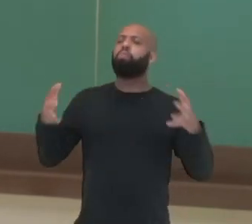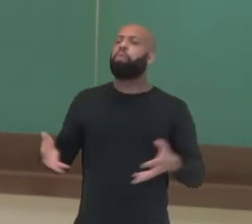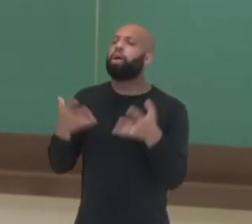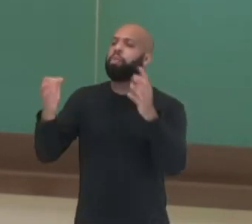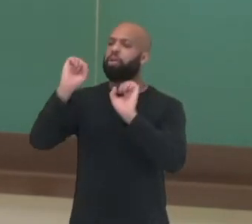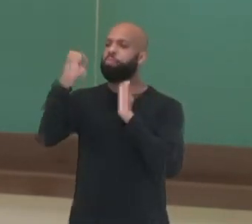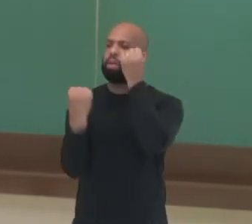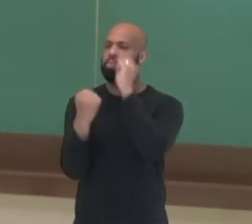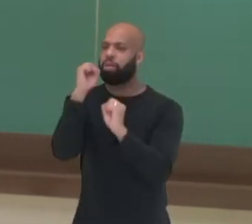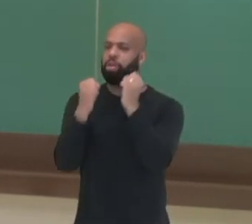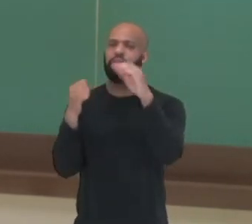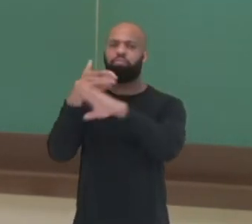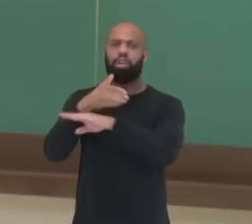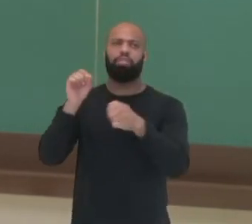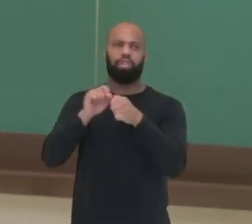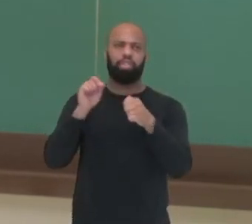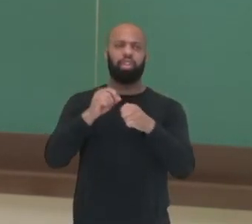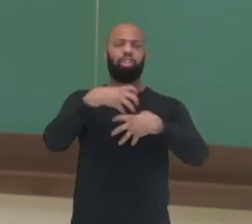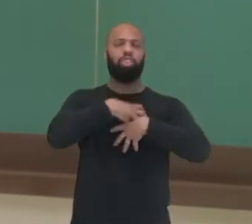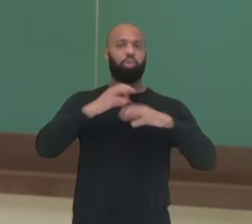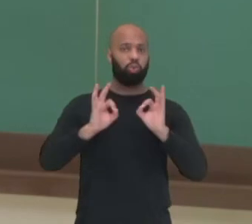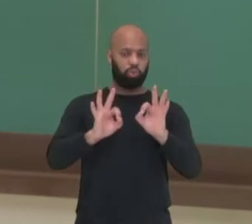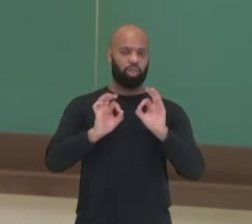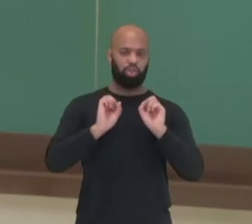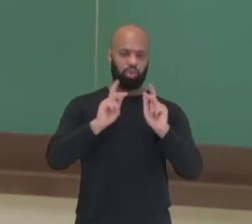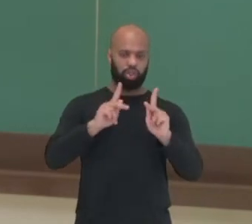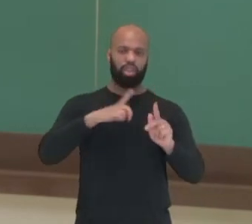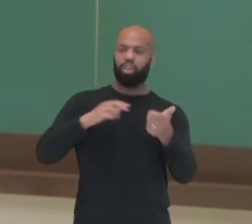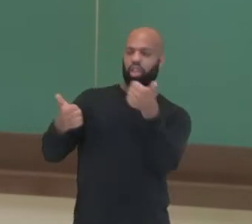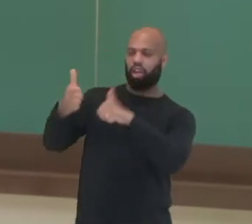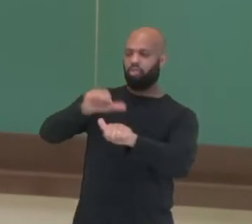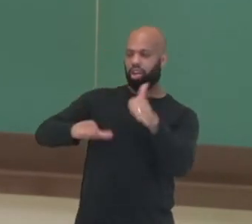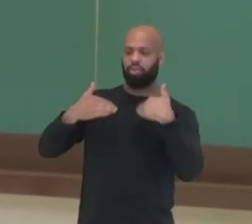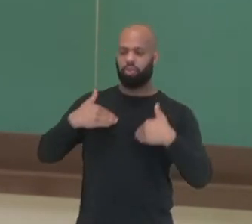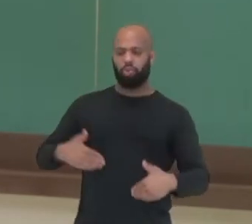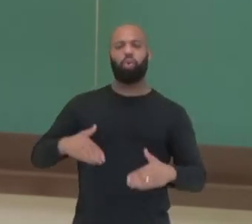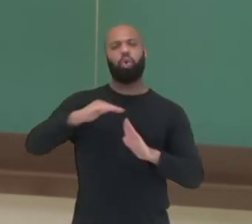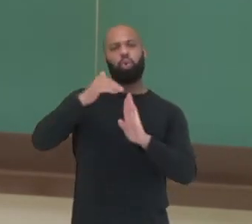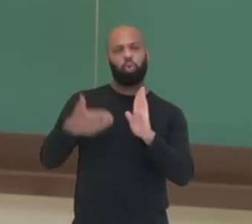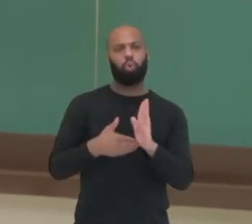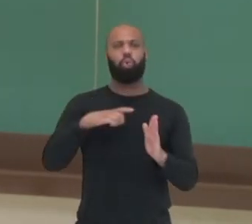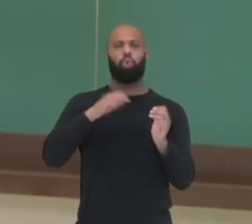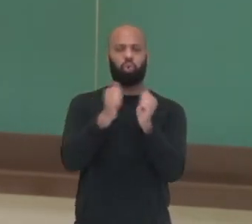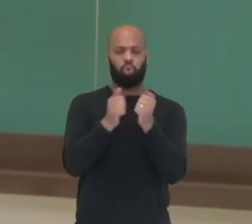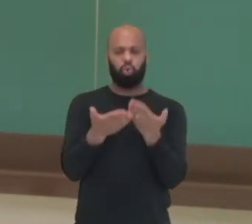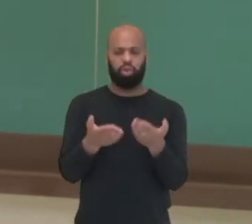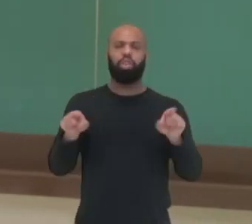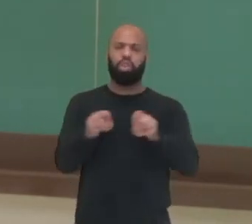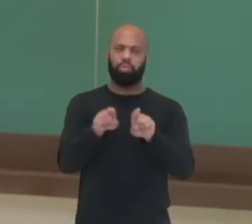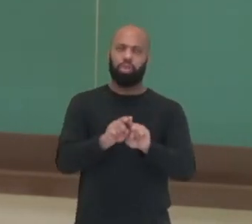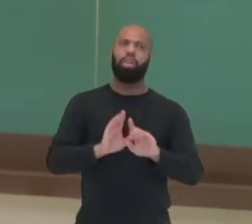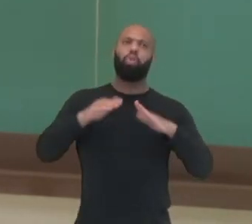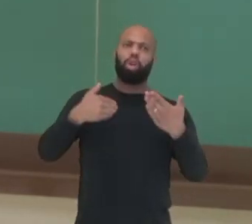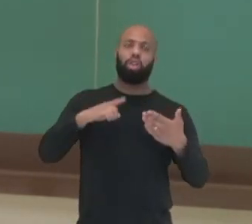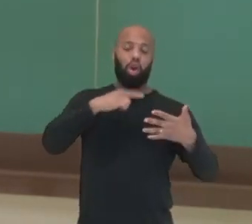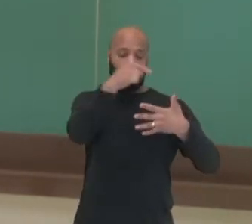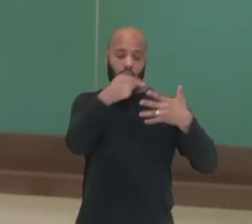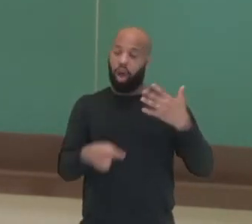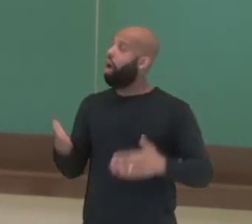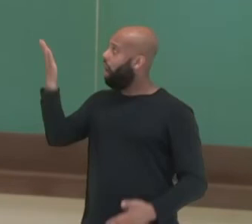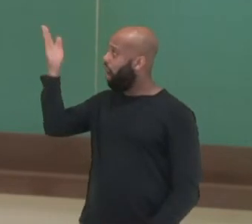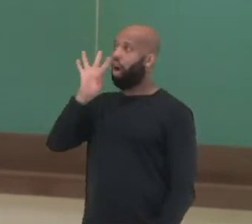elas busquem as ginásticas de uma maneira correta, né, com as suas avaliações físicas e tudo que vem junto. Então, olha só quanta coisa